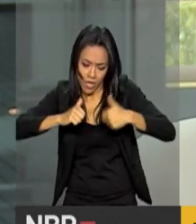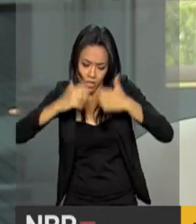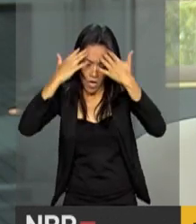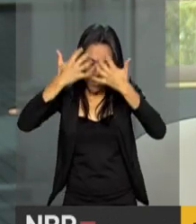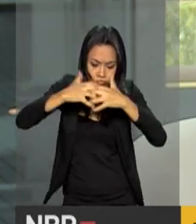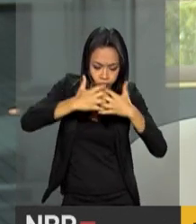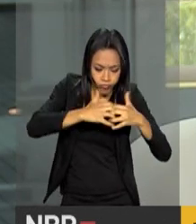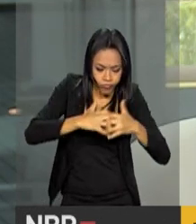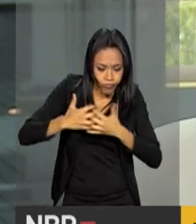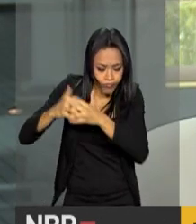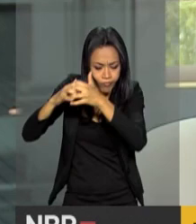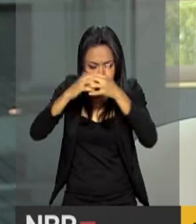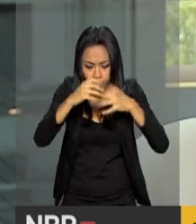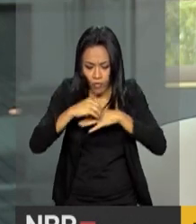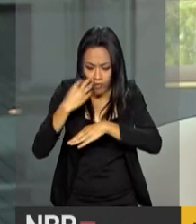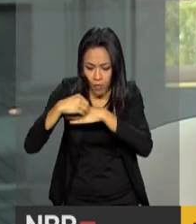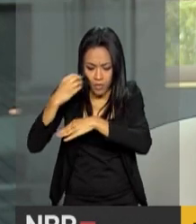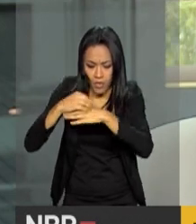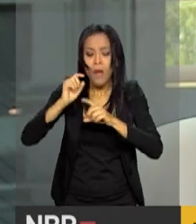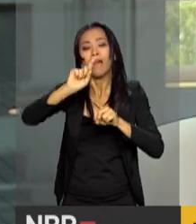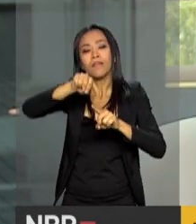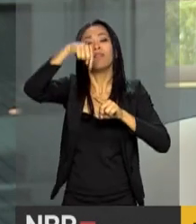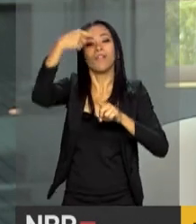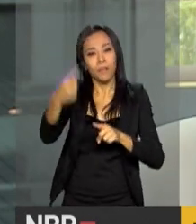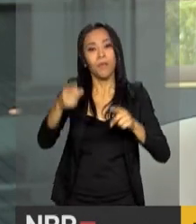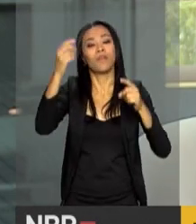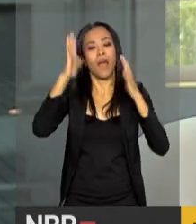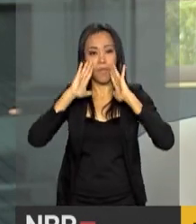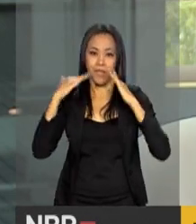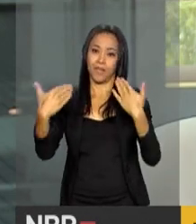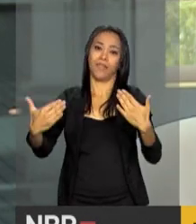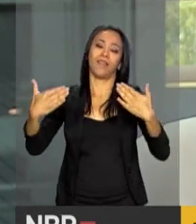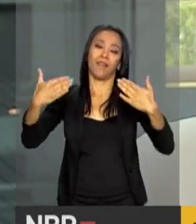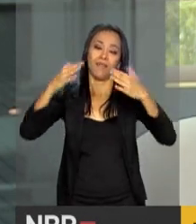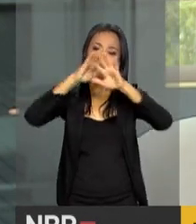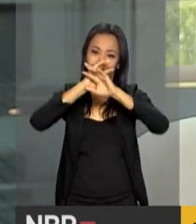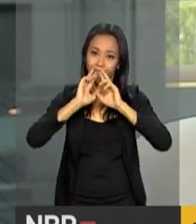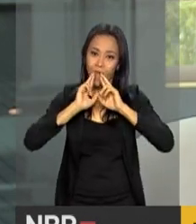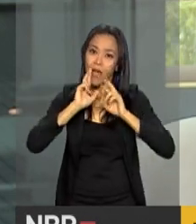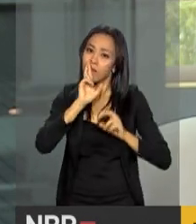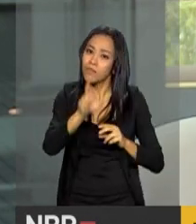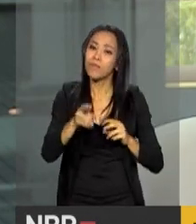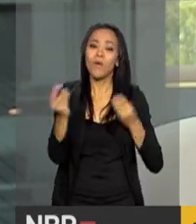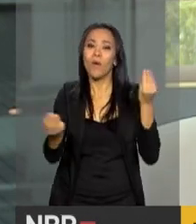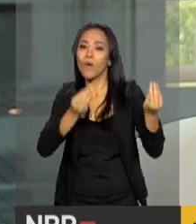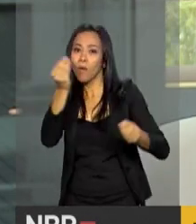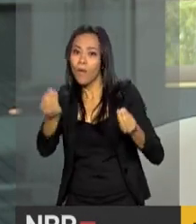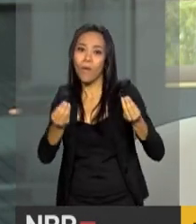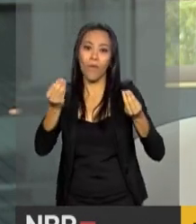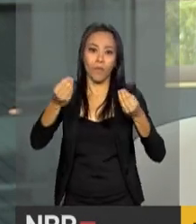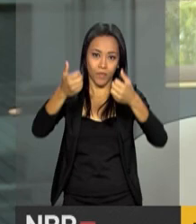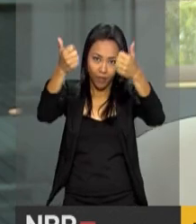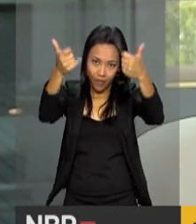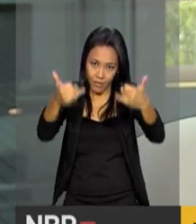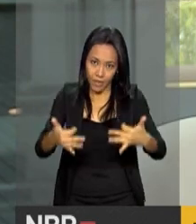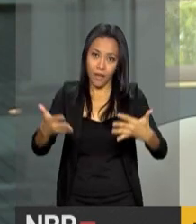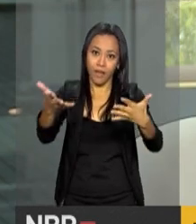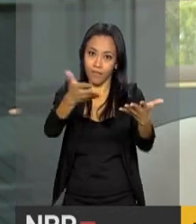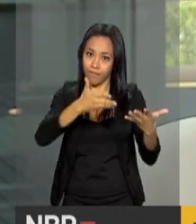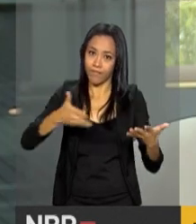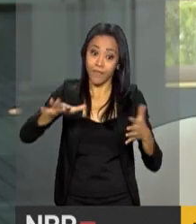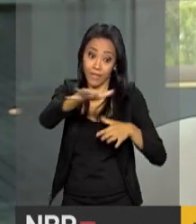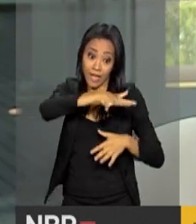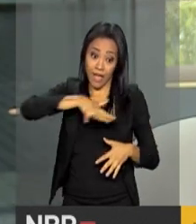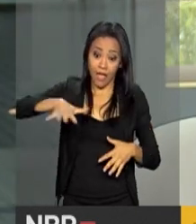em cima desses dados brutos aí sim poderemos apresentar resultados mais efetivos e mais reais do meio